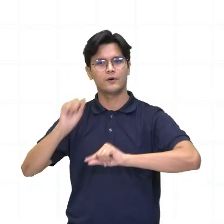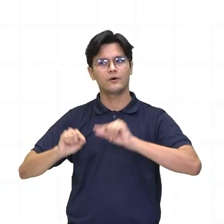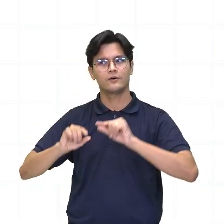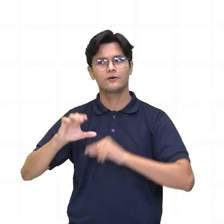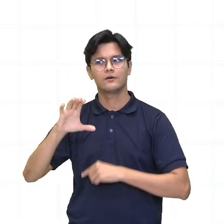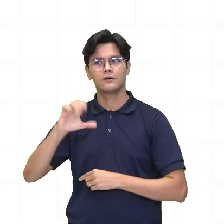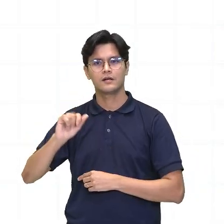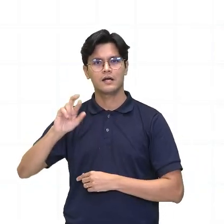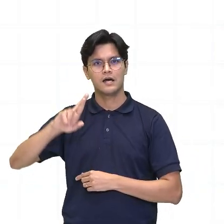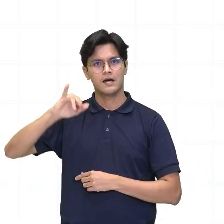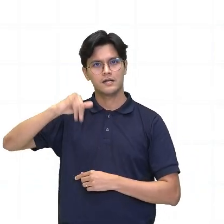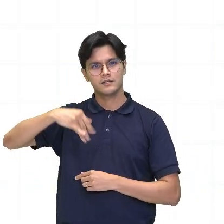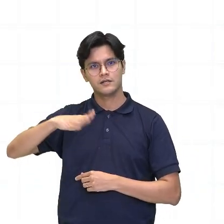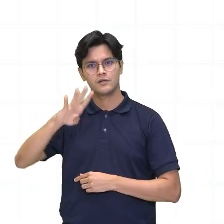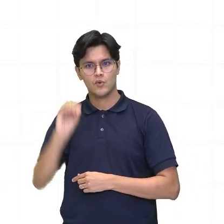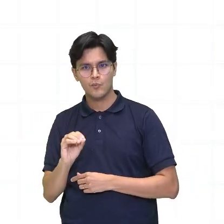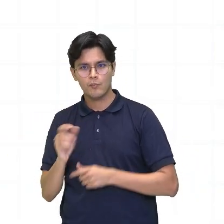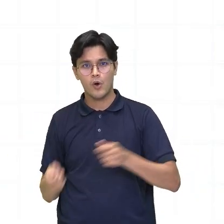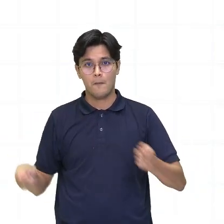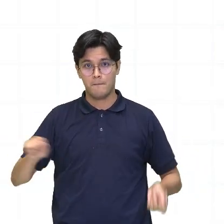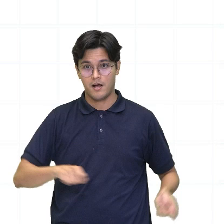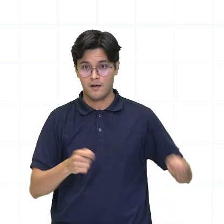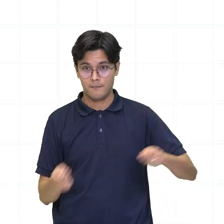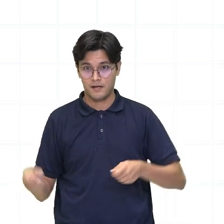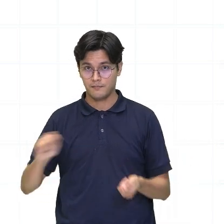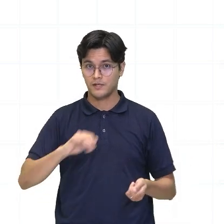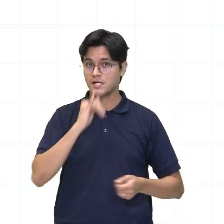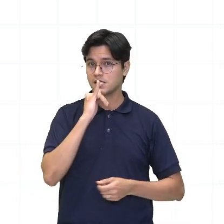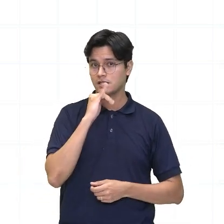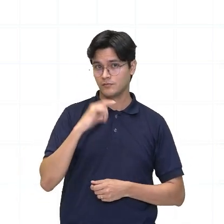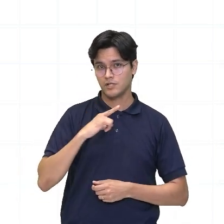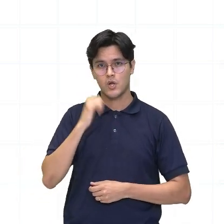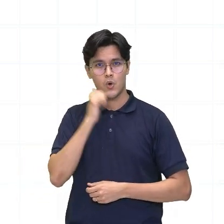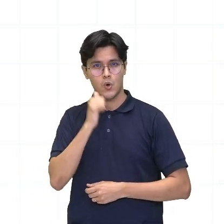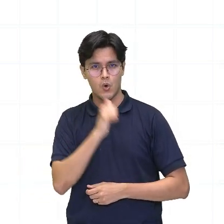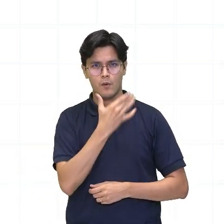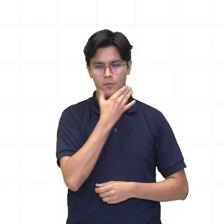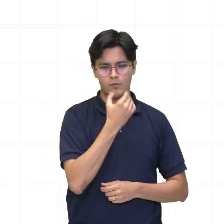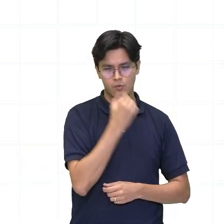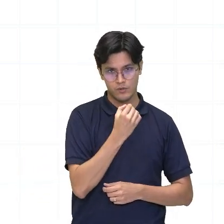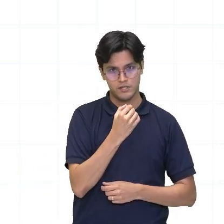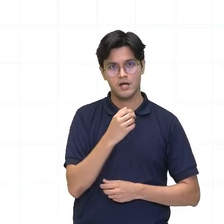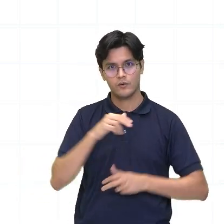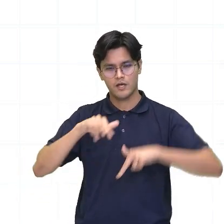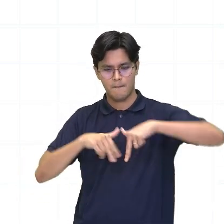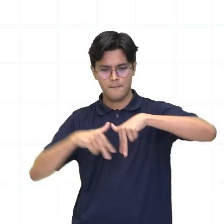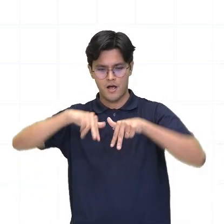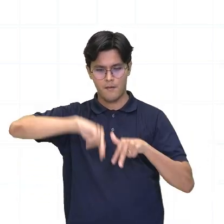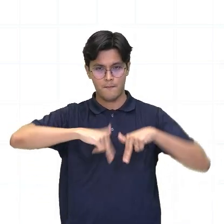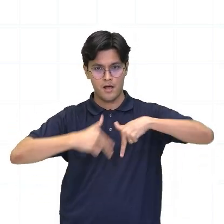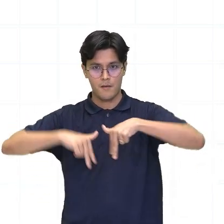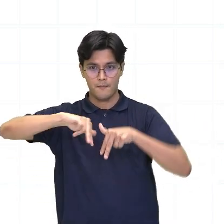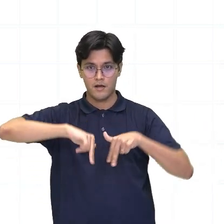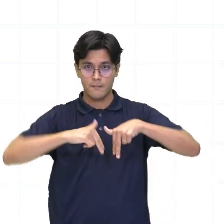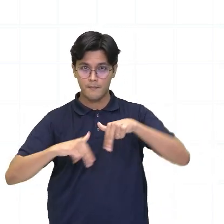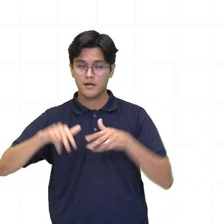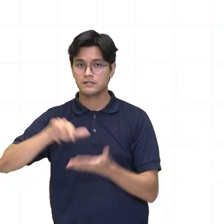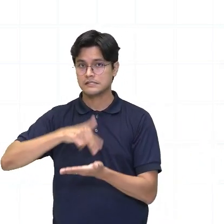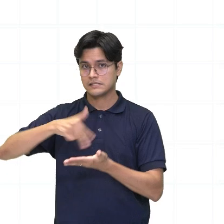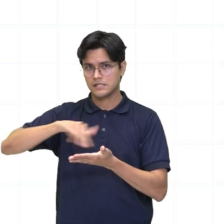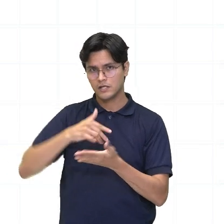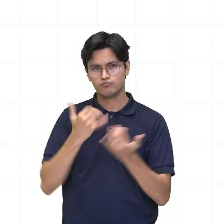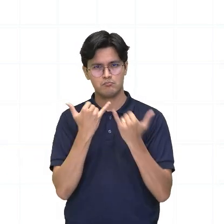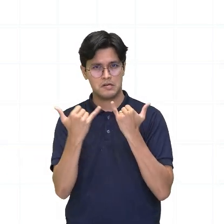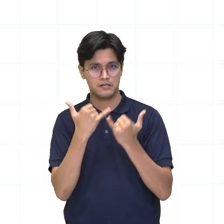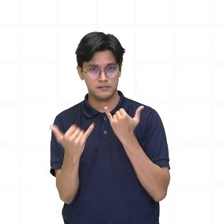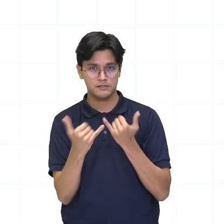carimbó? Quem vê um casal dançando carimbó pode até pensar que ainda estamos no samba, seja pelos movimentos ou pelos instrumentos